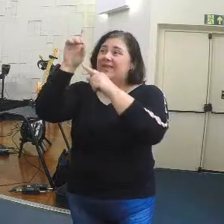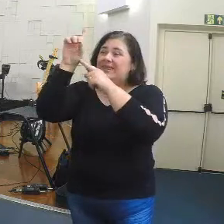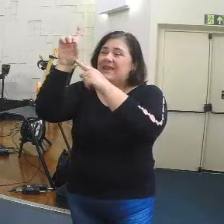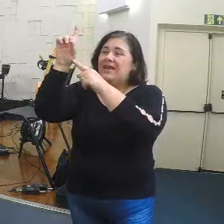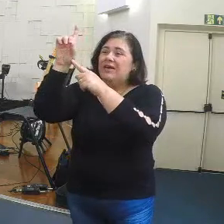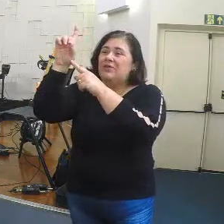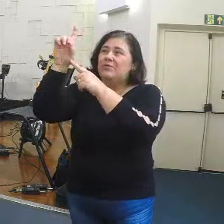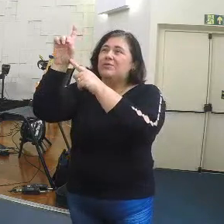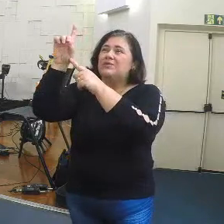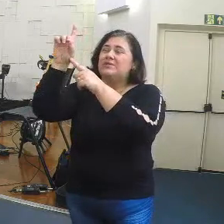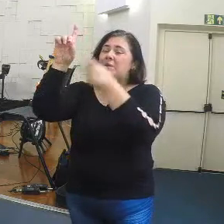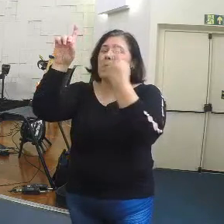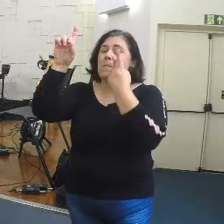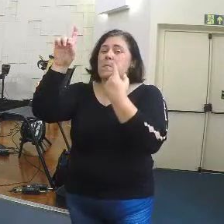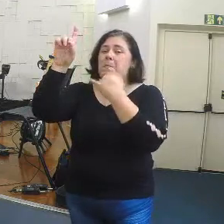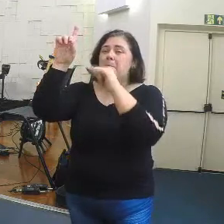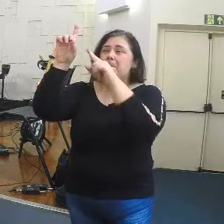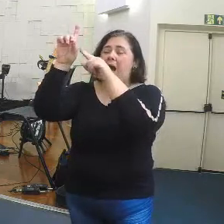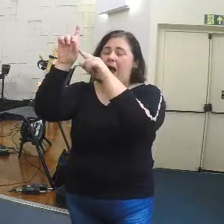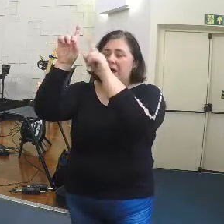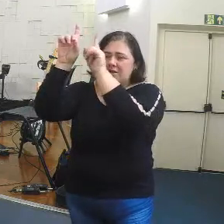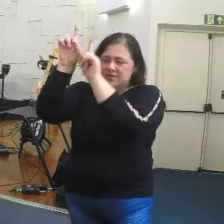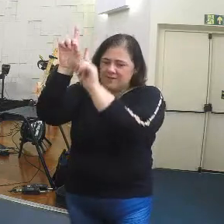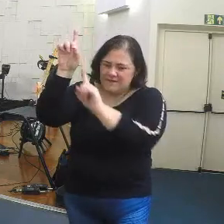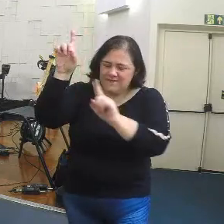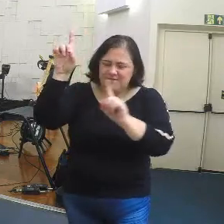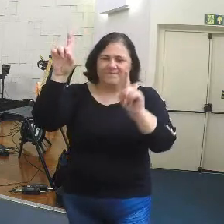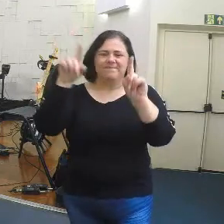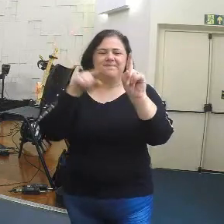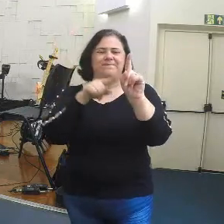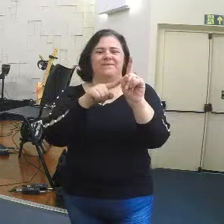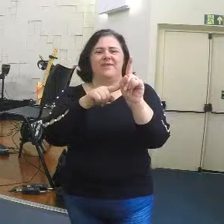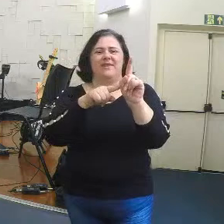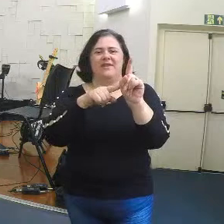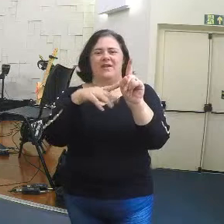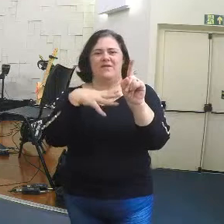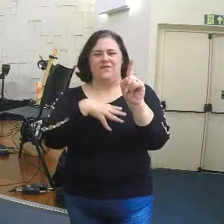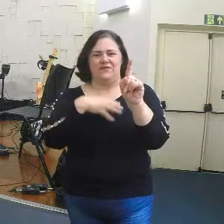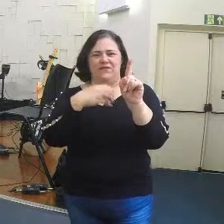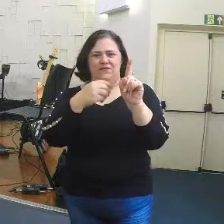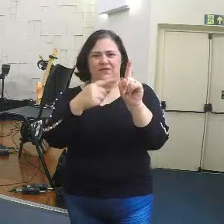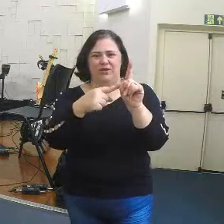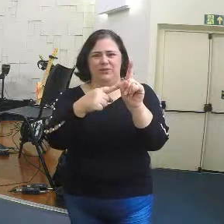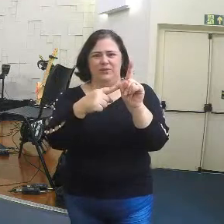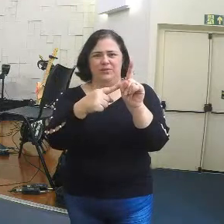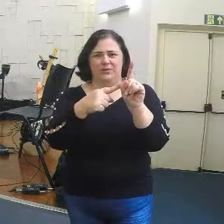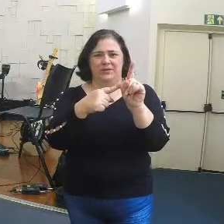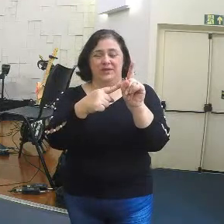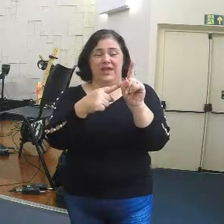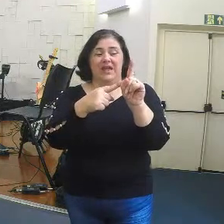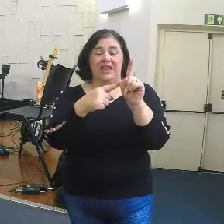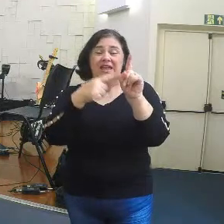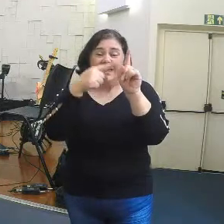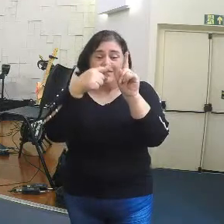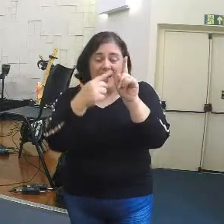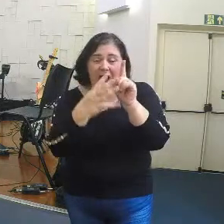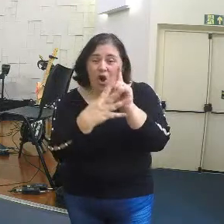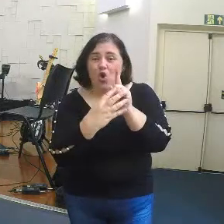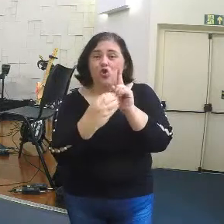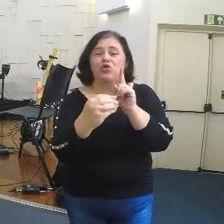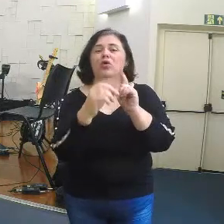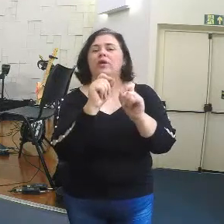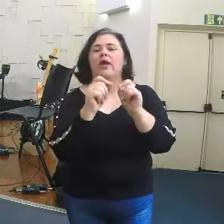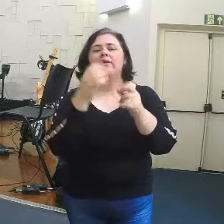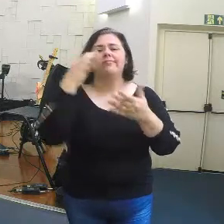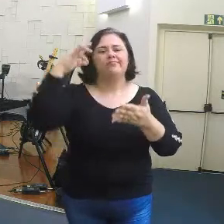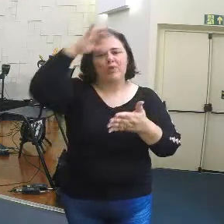O Pai gerou o Filho, o Pai e o Filho geraram o Espírito Santo. Essa ideia de se doar é que criou a